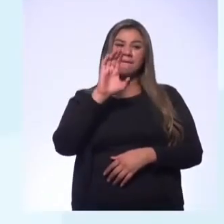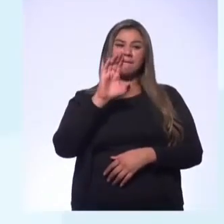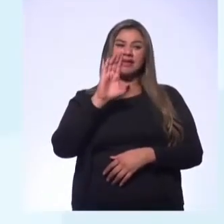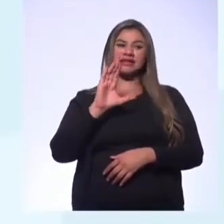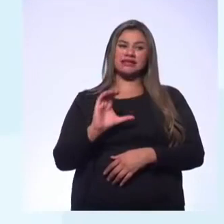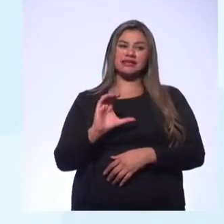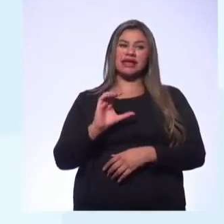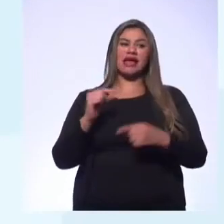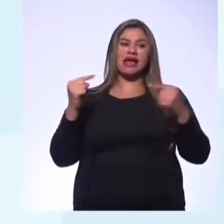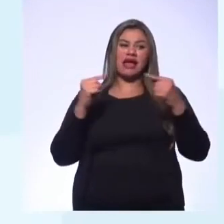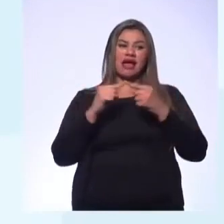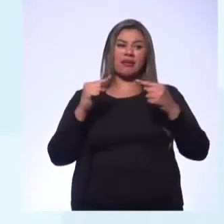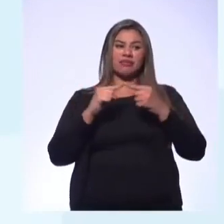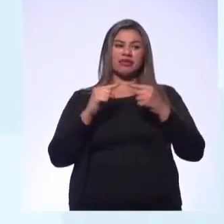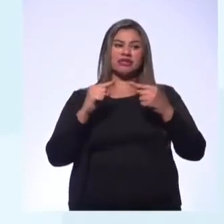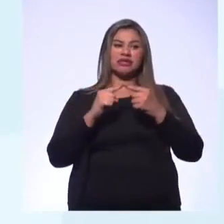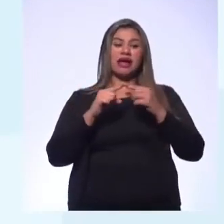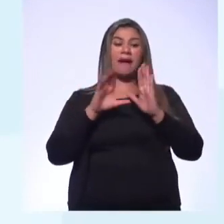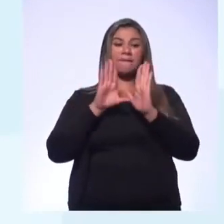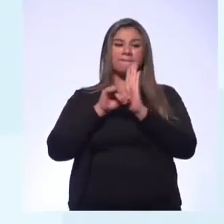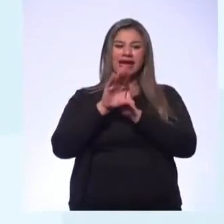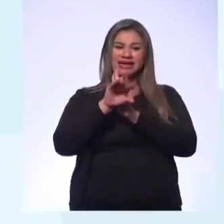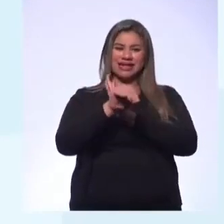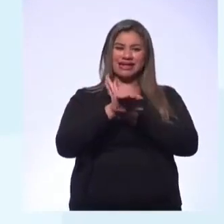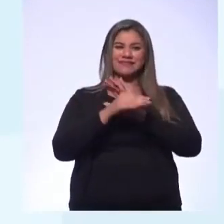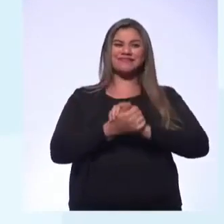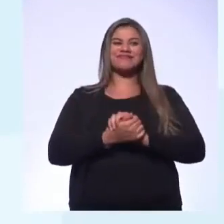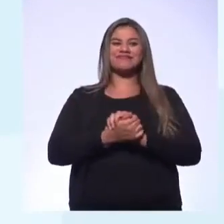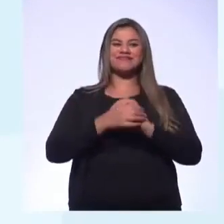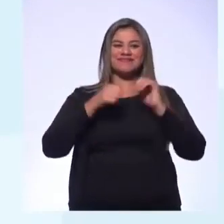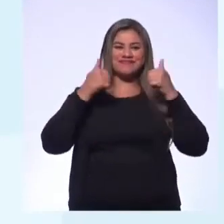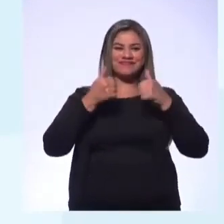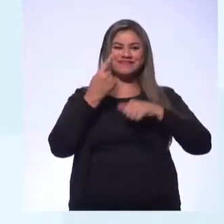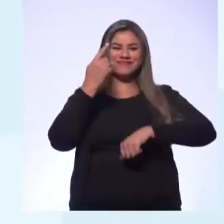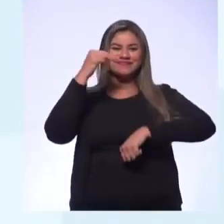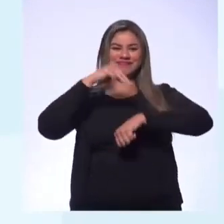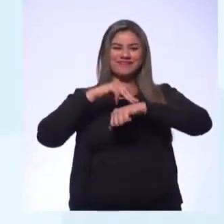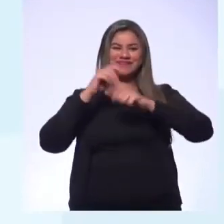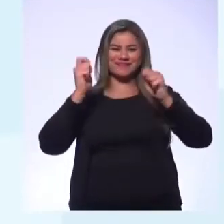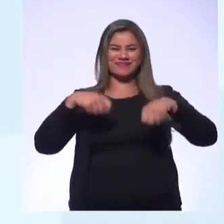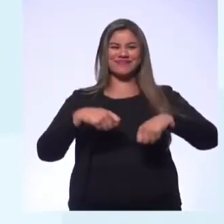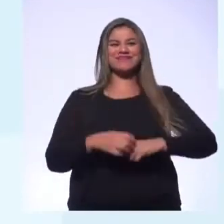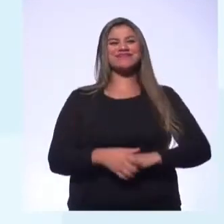só tem bactéria. Tá bom? 1 minutinho acho que dá.